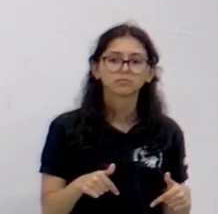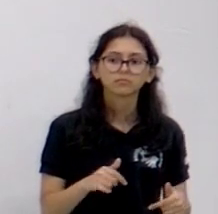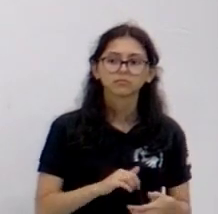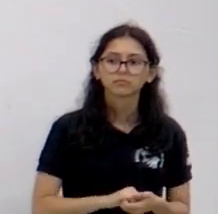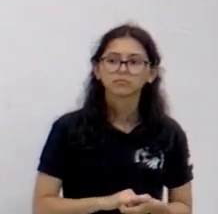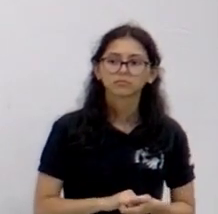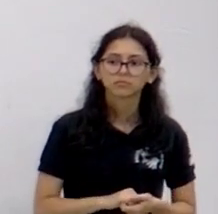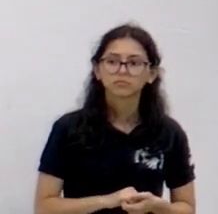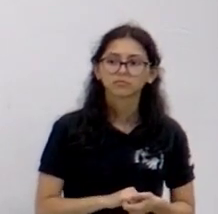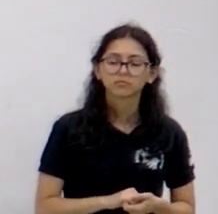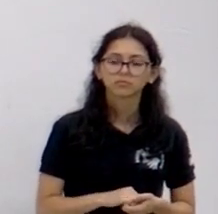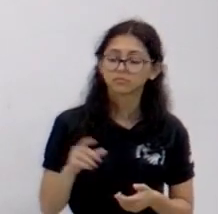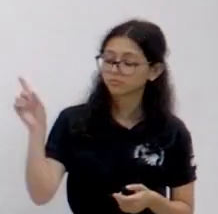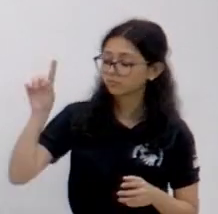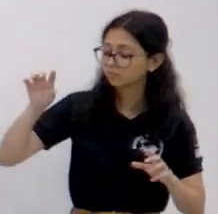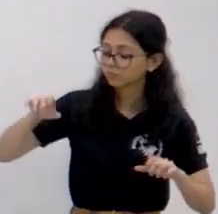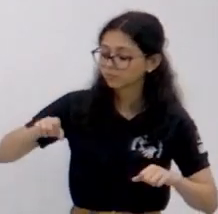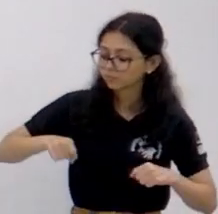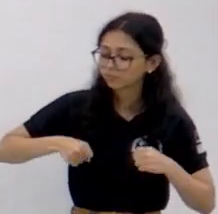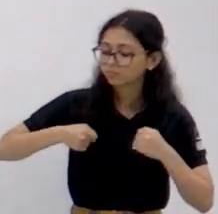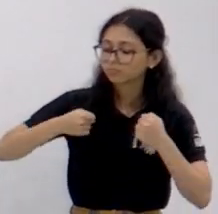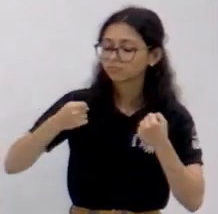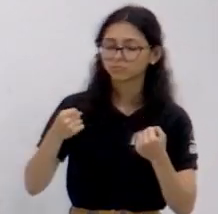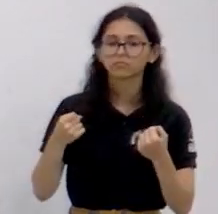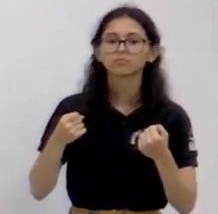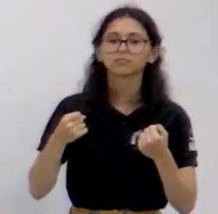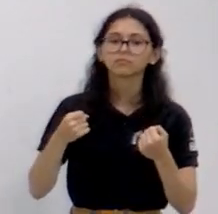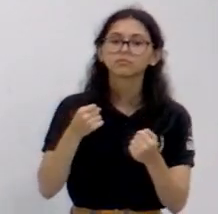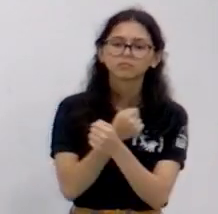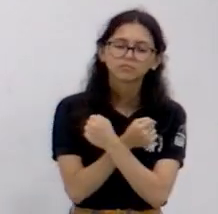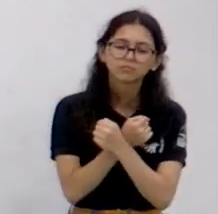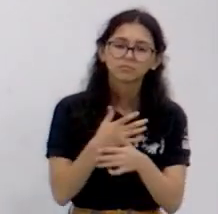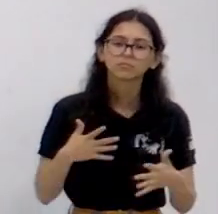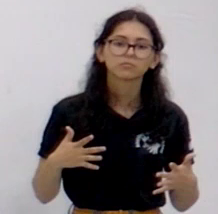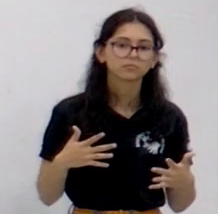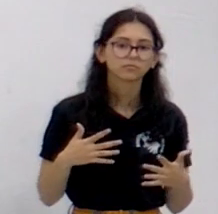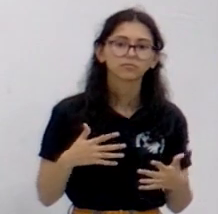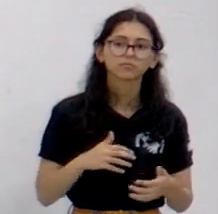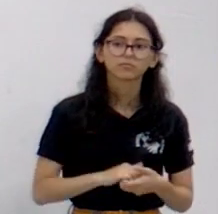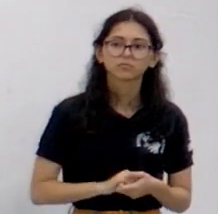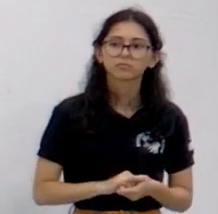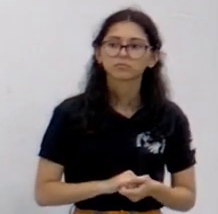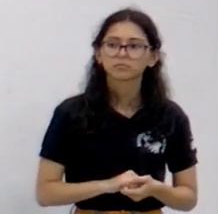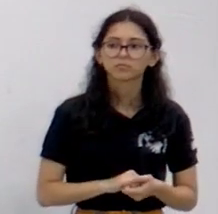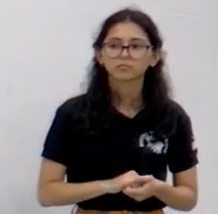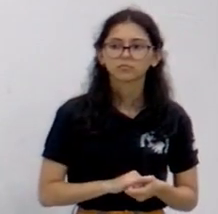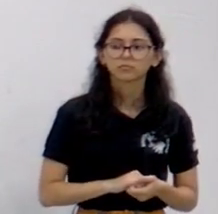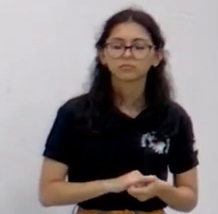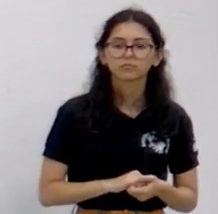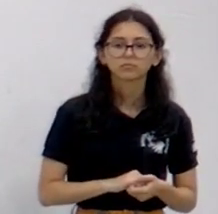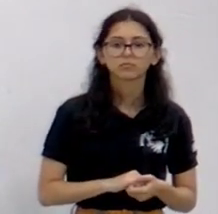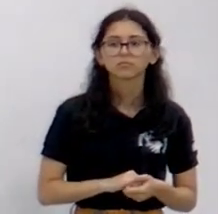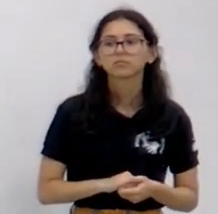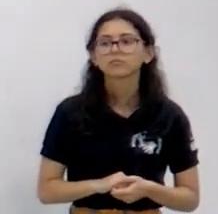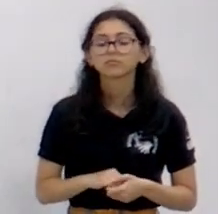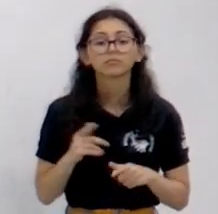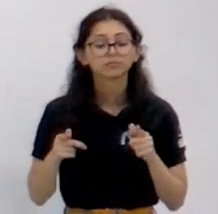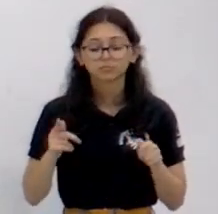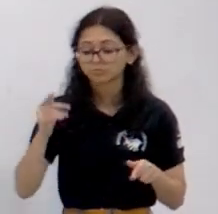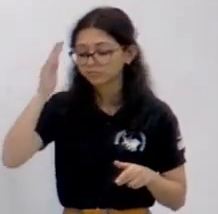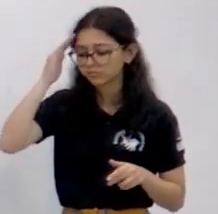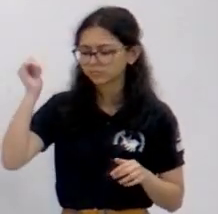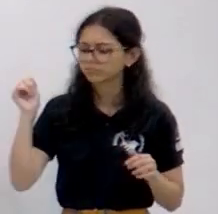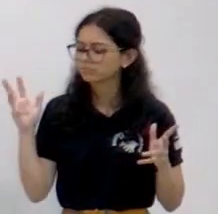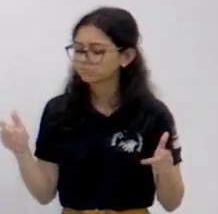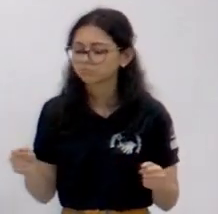livrou. 32 mil homens, está muito fácil, a vitória é certa. E aí Deus começa a